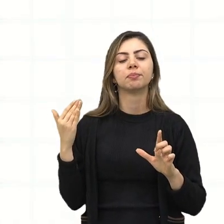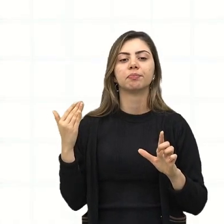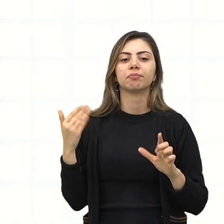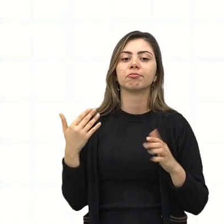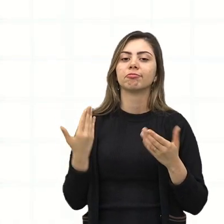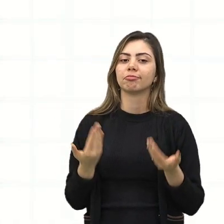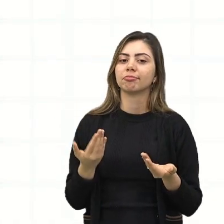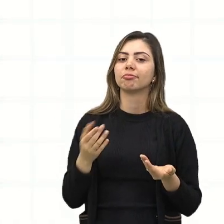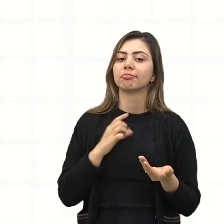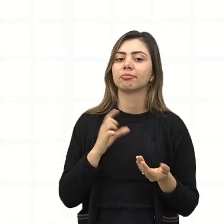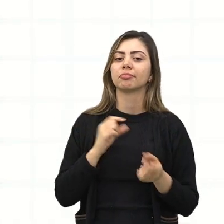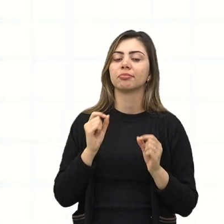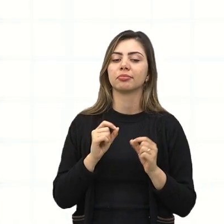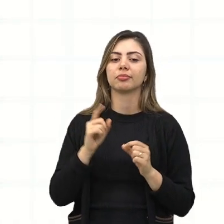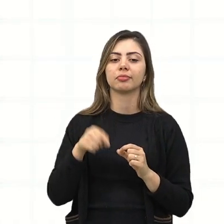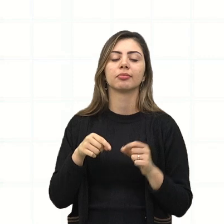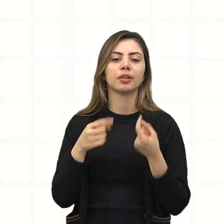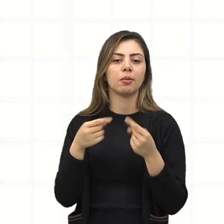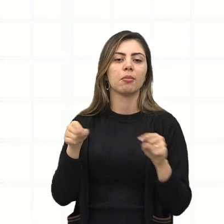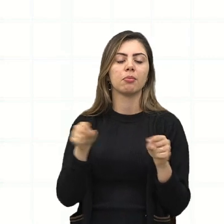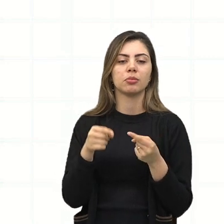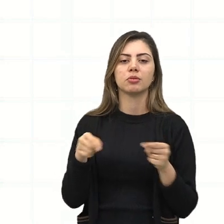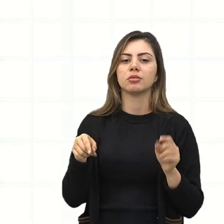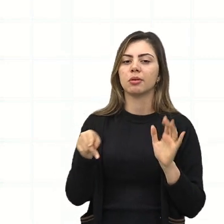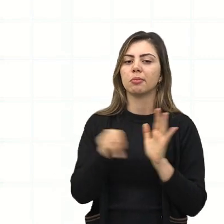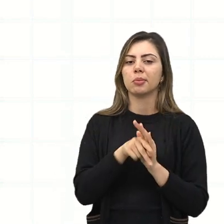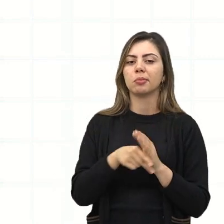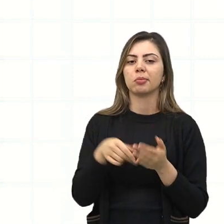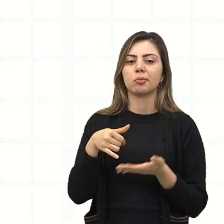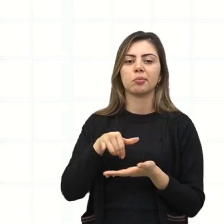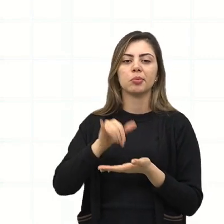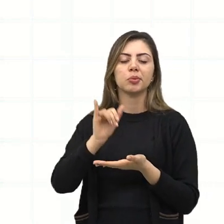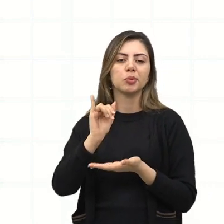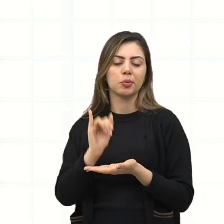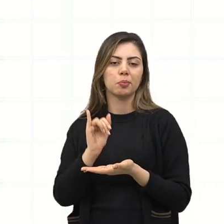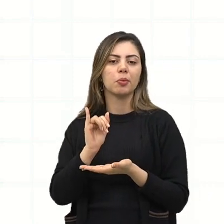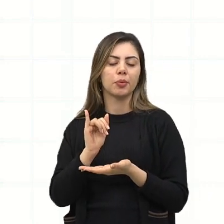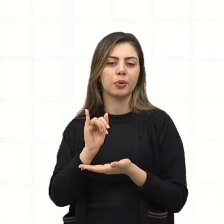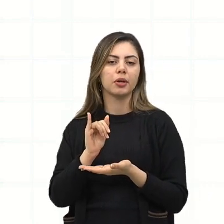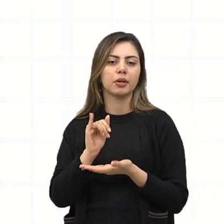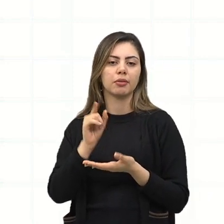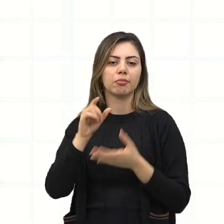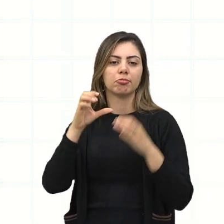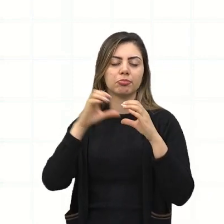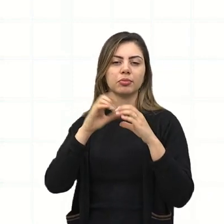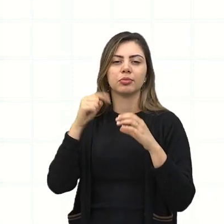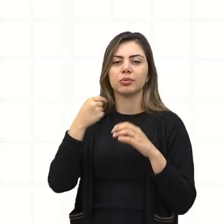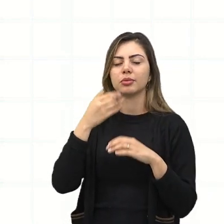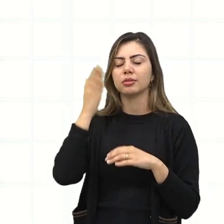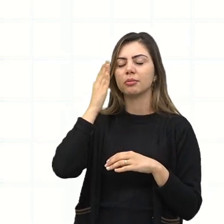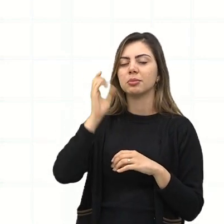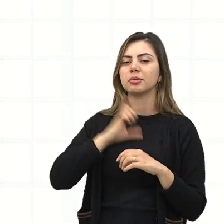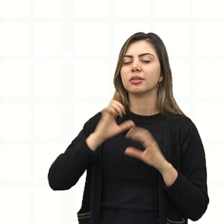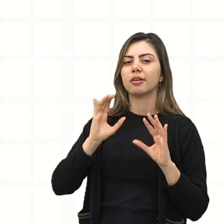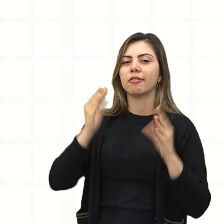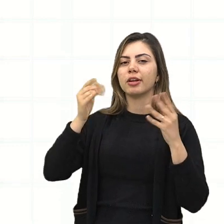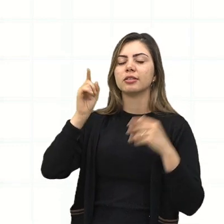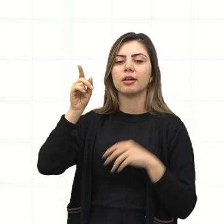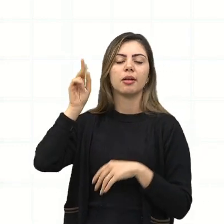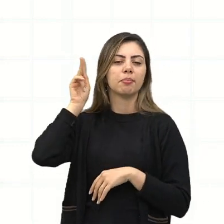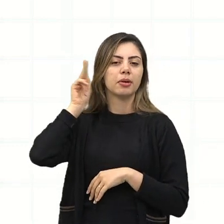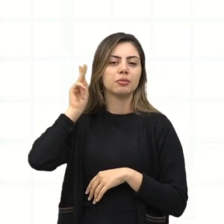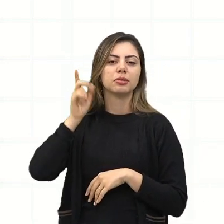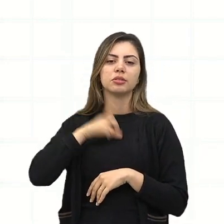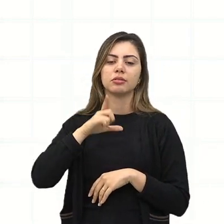a homenagem do boi-bumbá garantido às Icamiabas. Nós sabemos, Festival de Parintins, temos lá o boi caprichoso